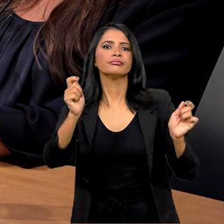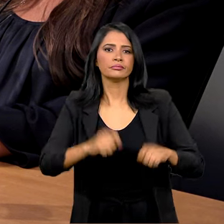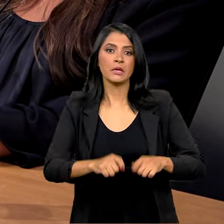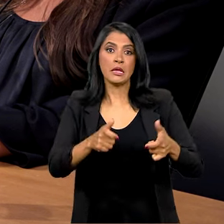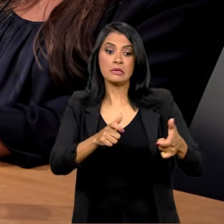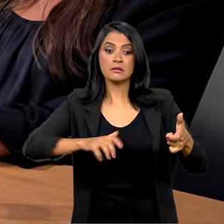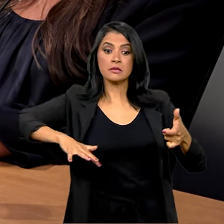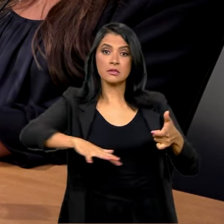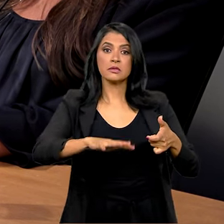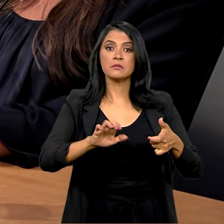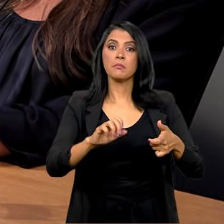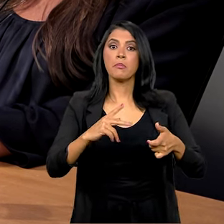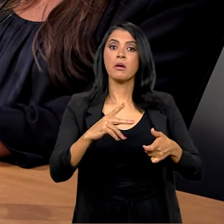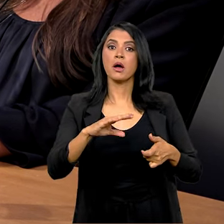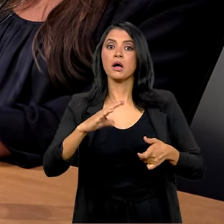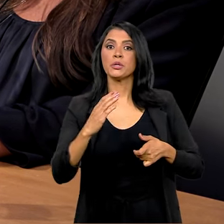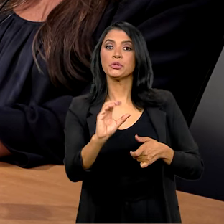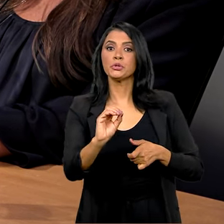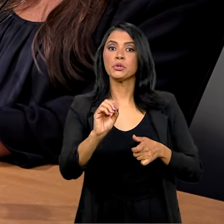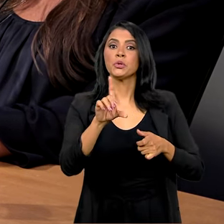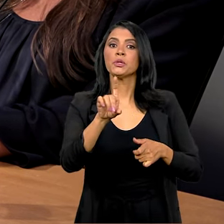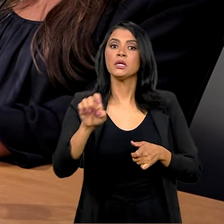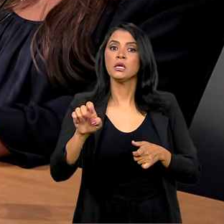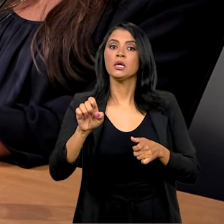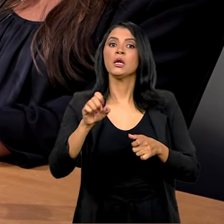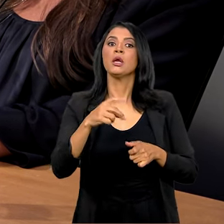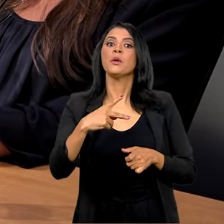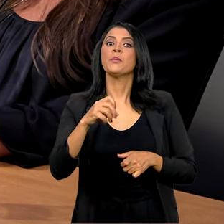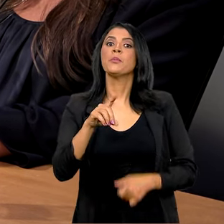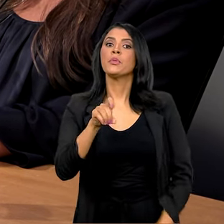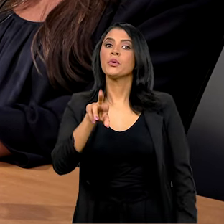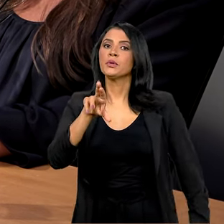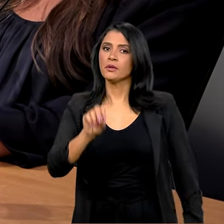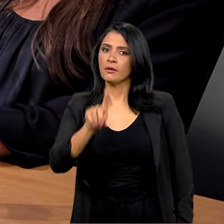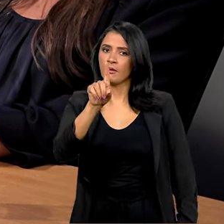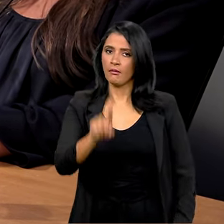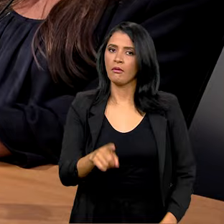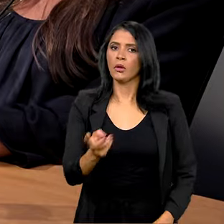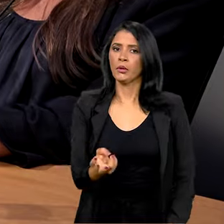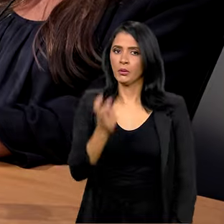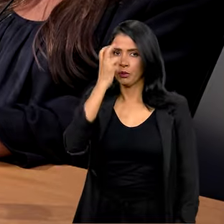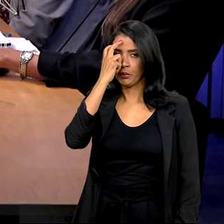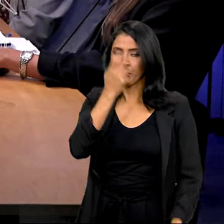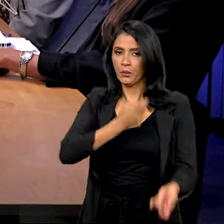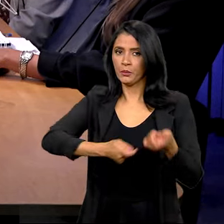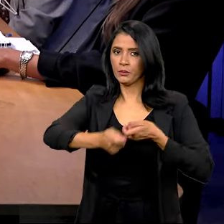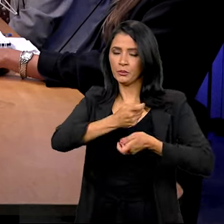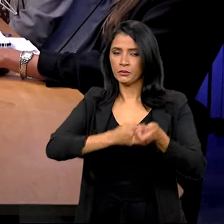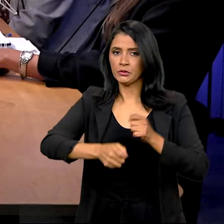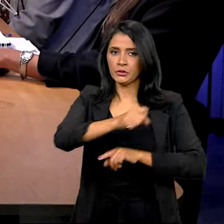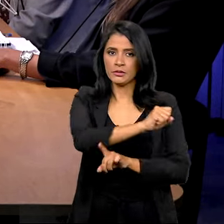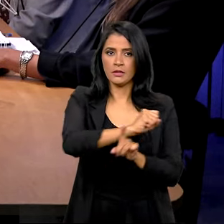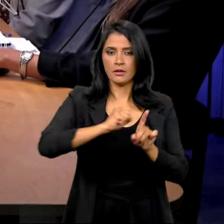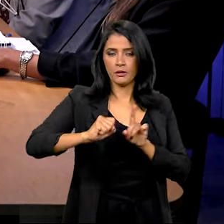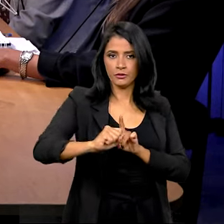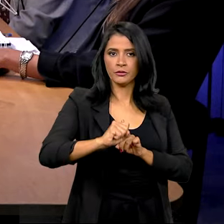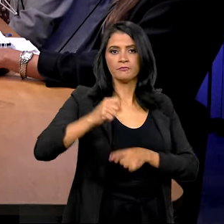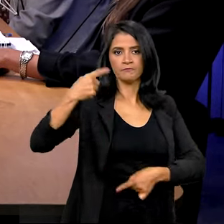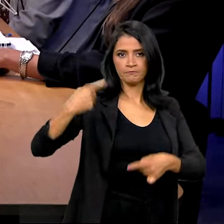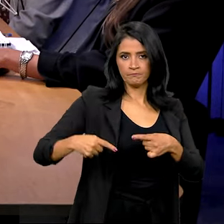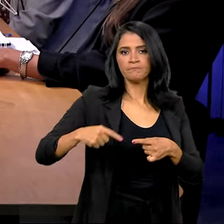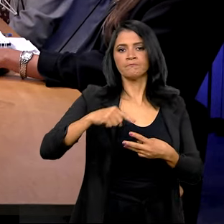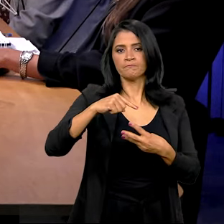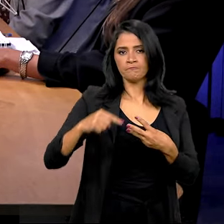falamos espaços de poder nós estamos falando de economia de política e de sociedade nessas três dimensões